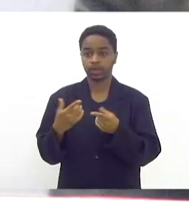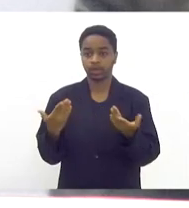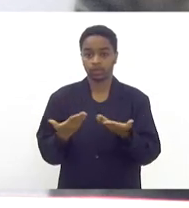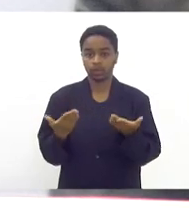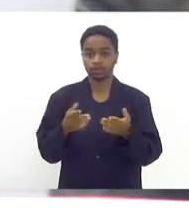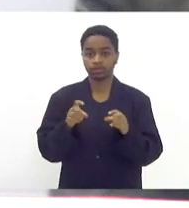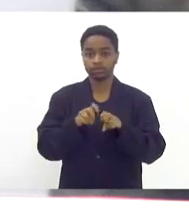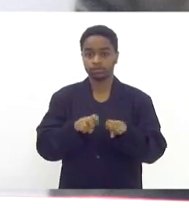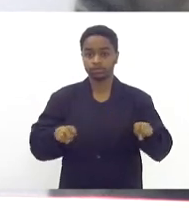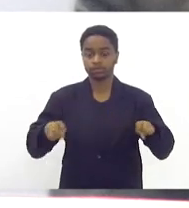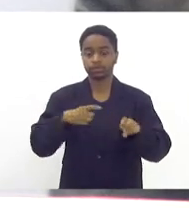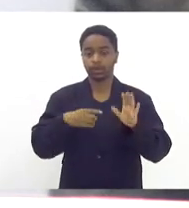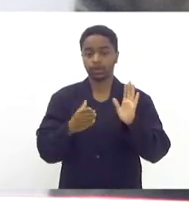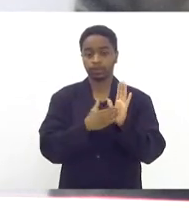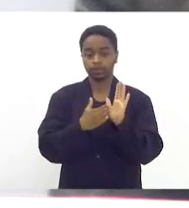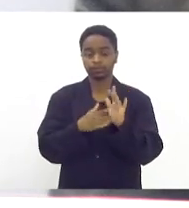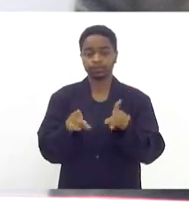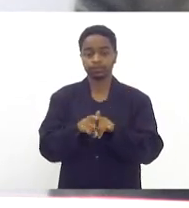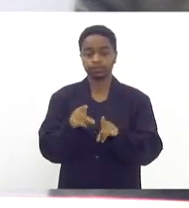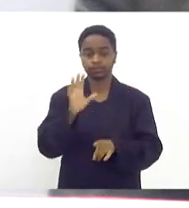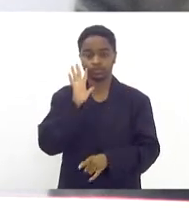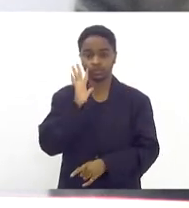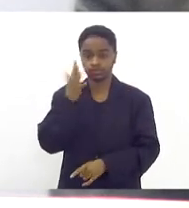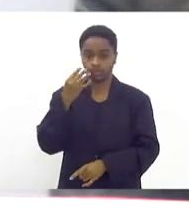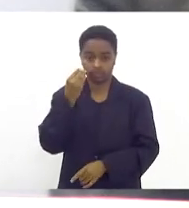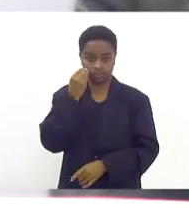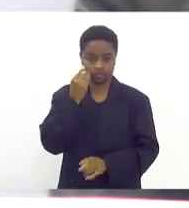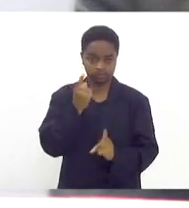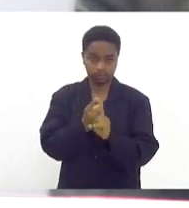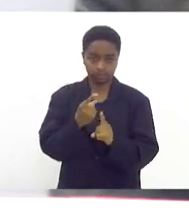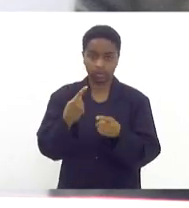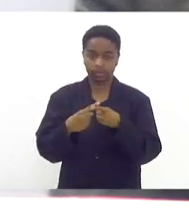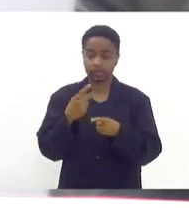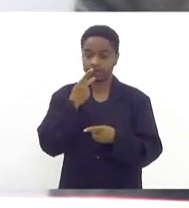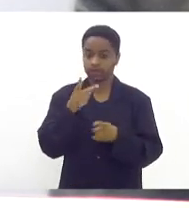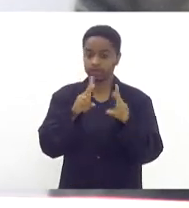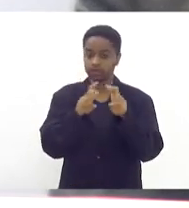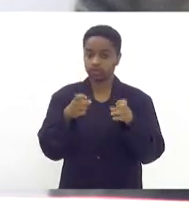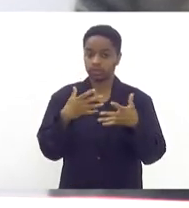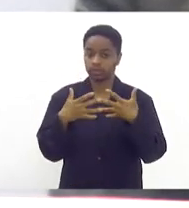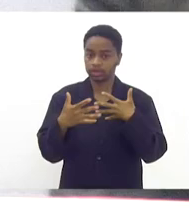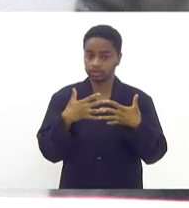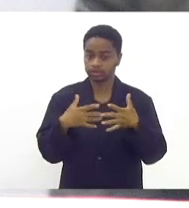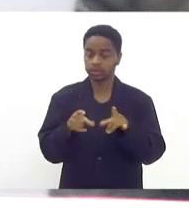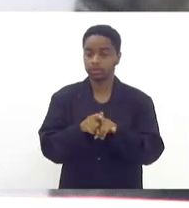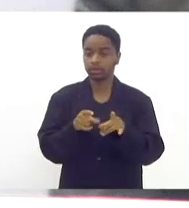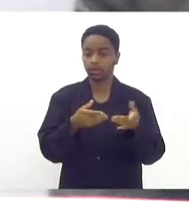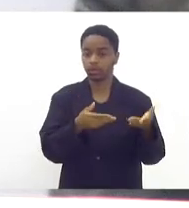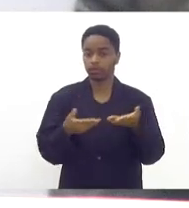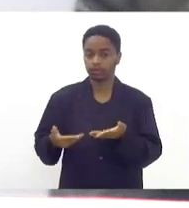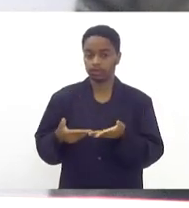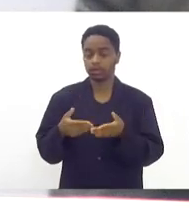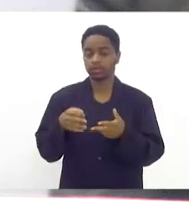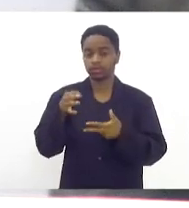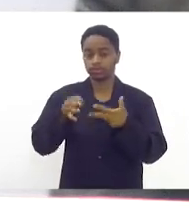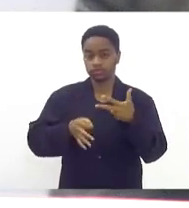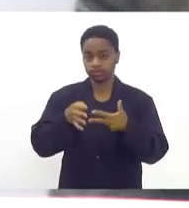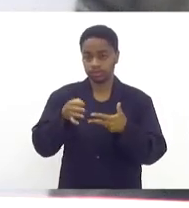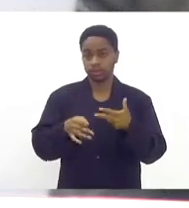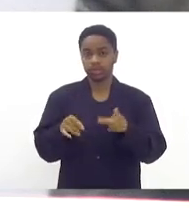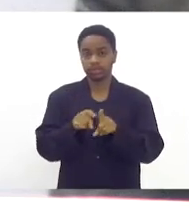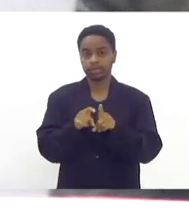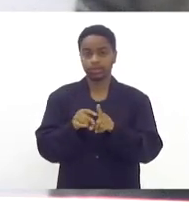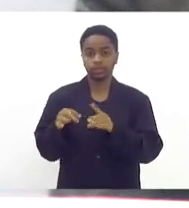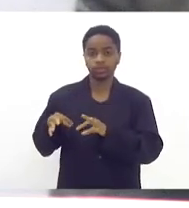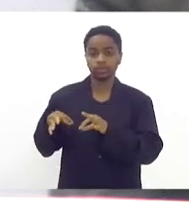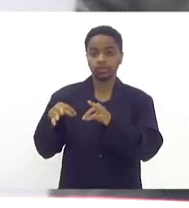de propostas e e de soluções né a gente tá aqui para falar de Transparência a gente convidou o poder judiciário que esteve aqui quer dizer tá todo